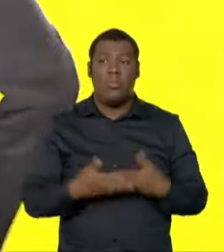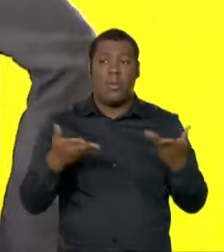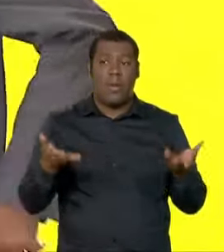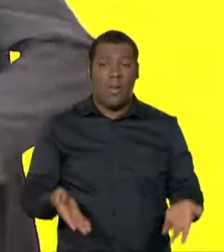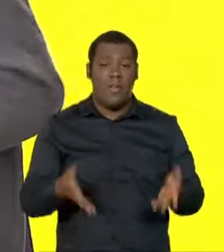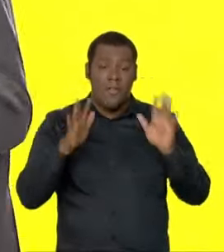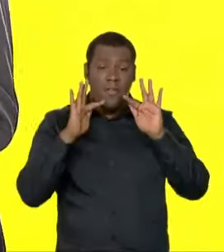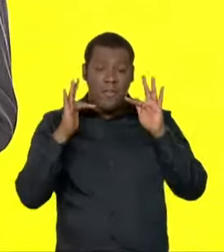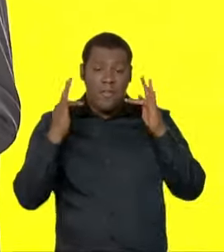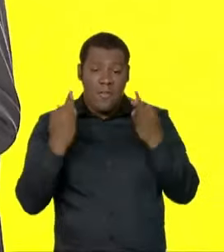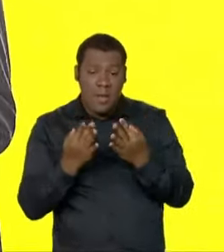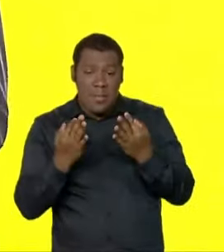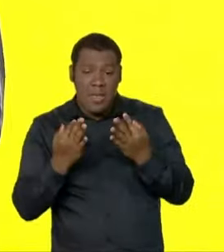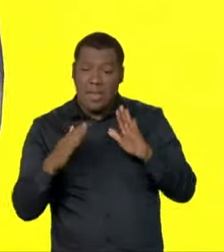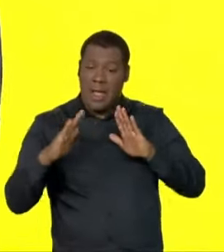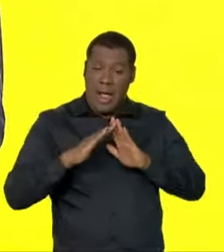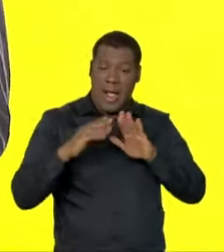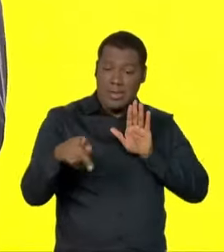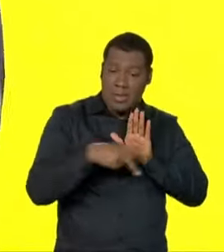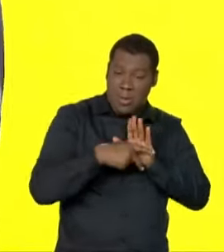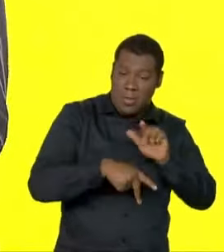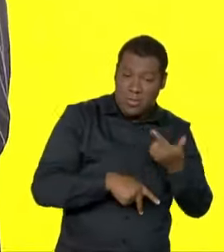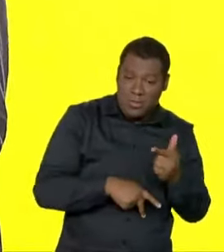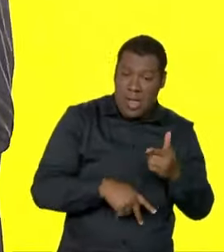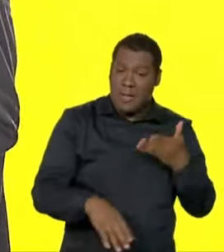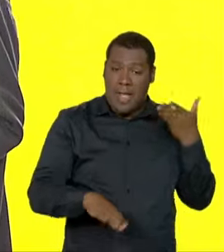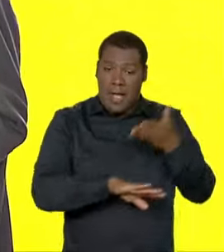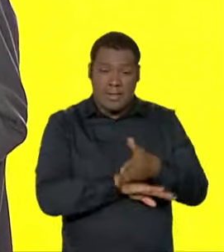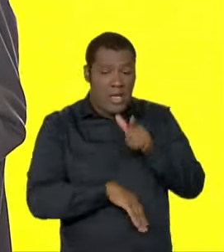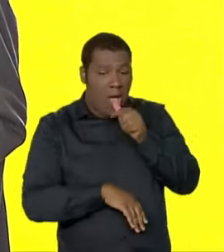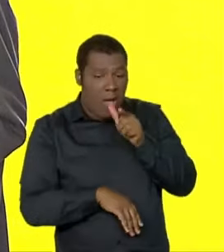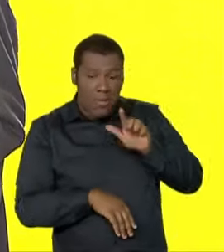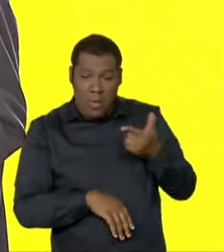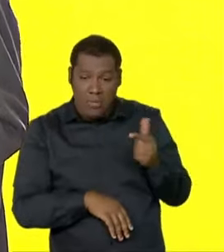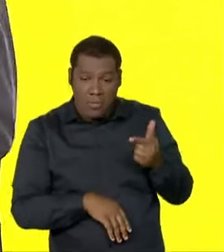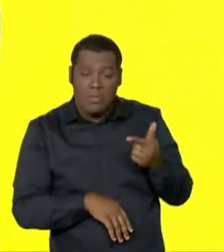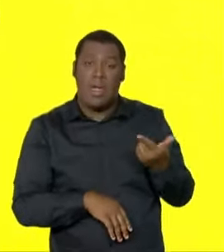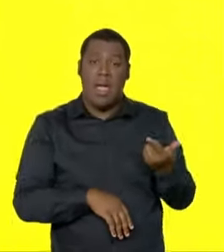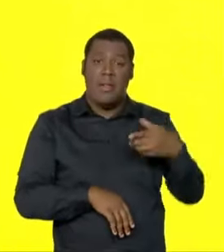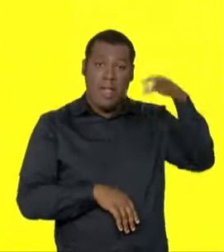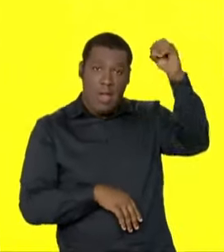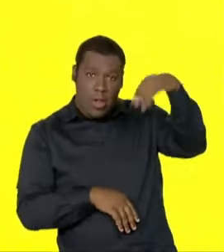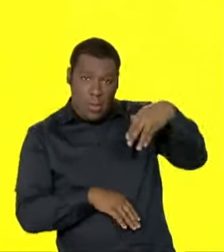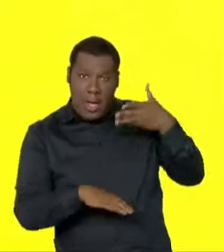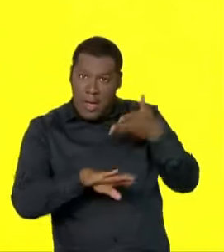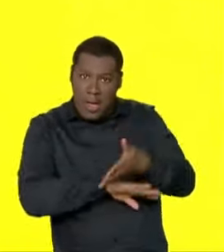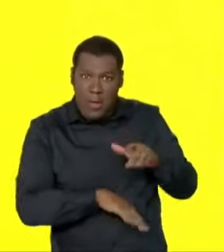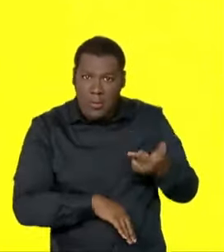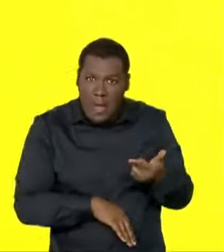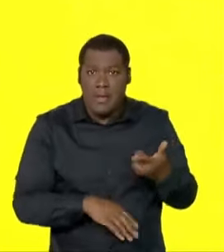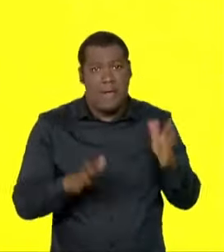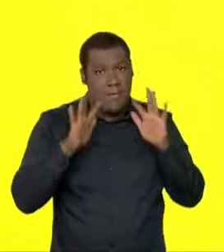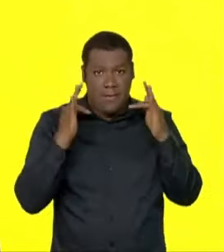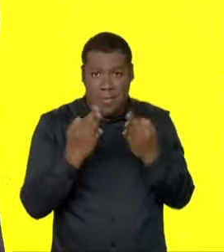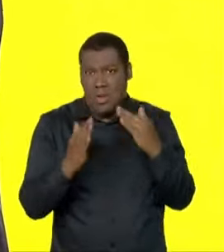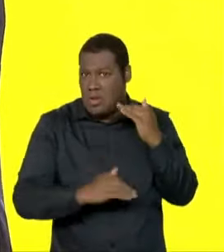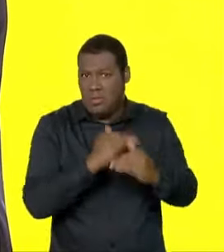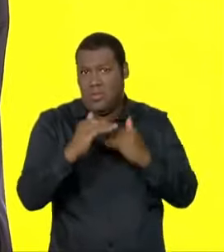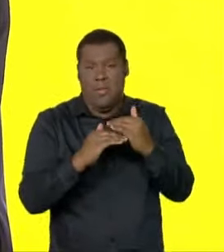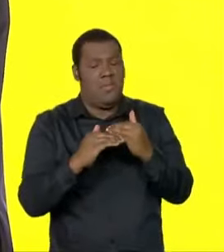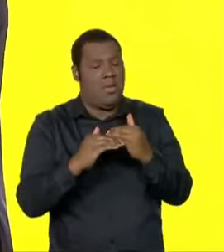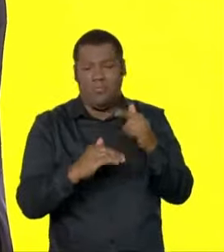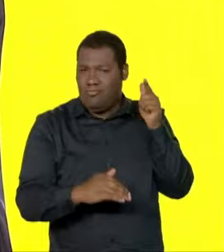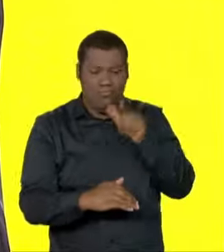família sem a casa própria, sem luz, água e esgoto, que ela possa ter um desenvolvimento social adequado. Mas, presidente, vou voltar a